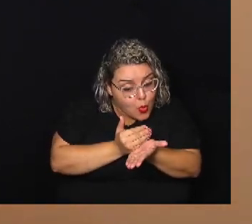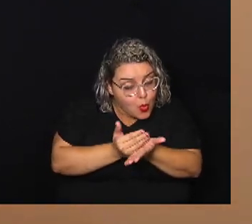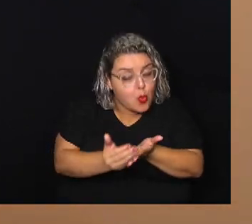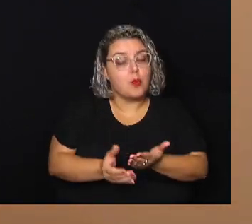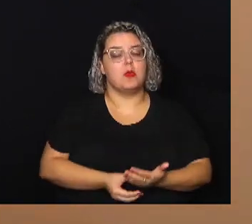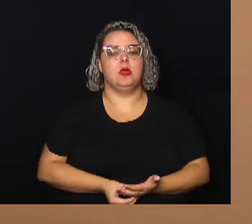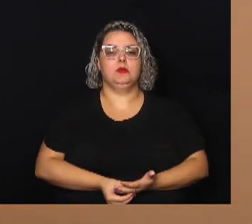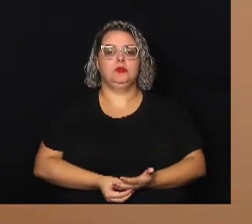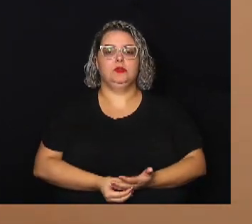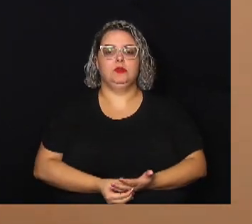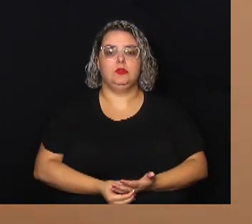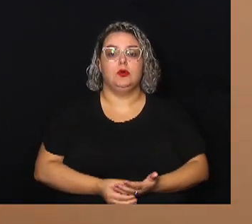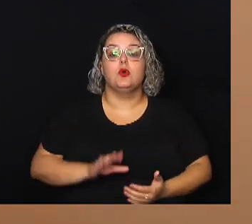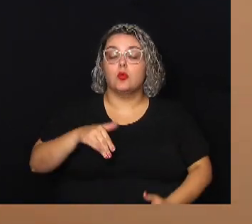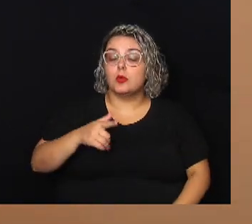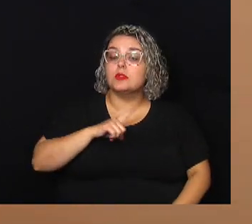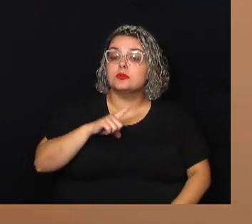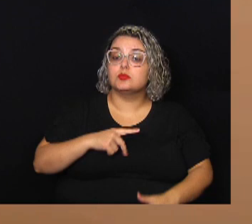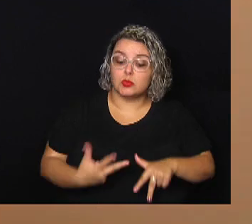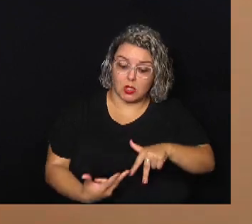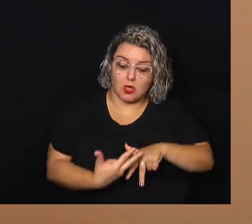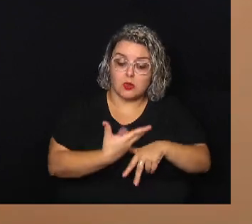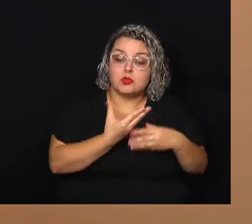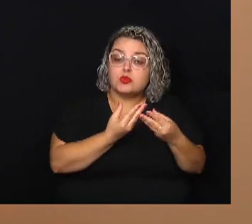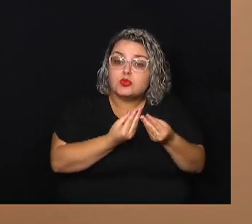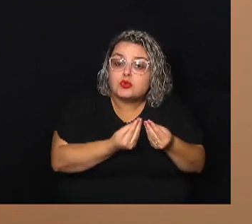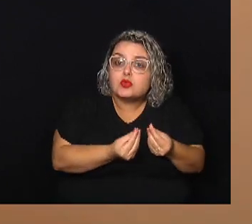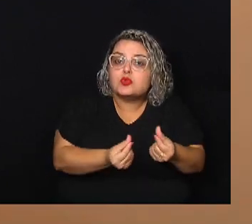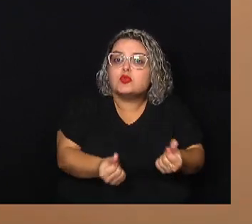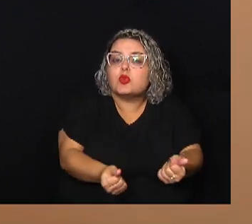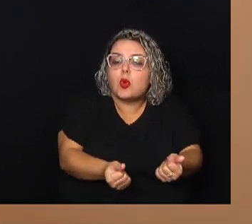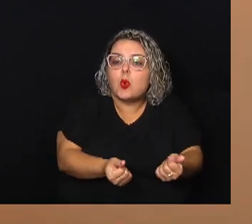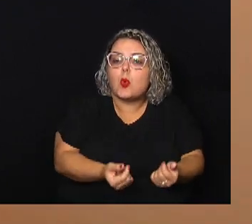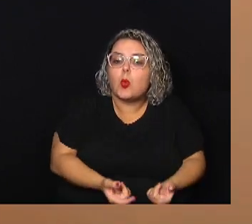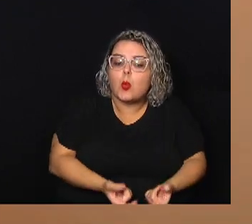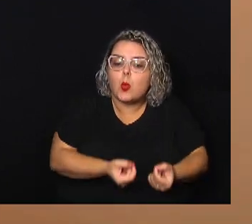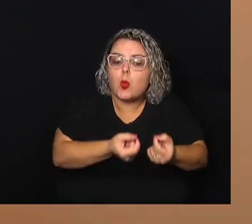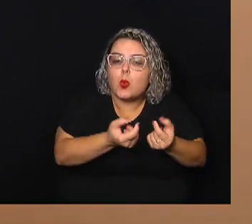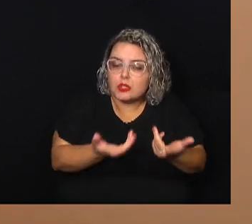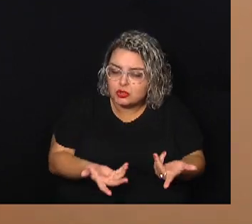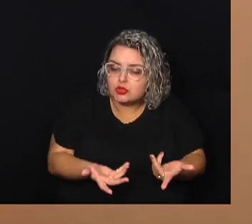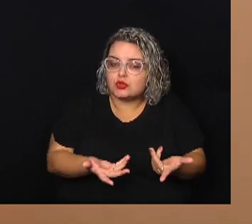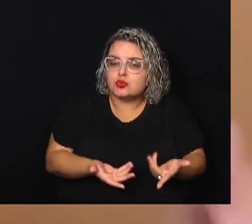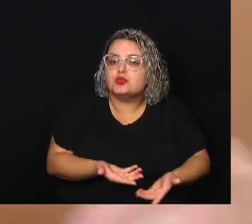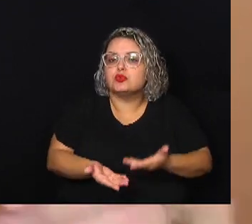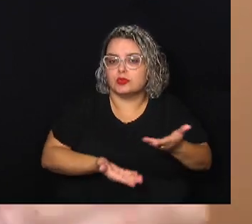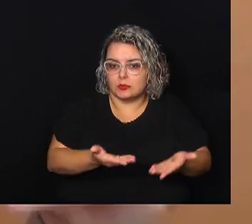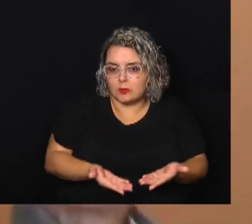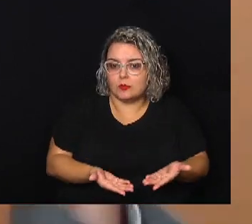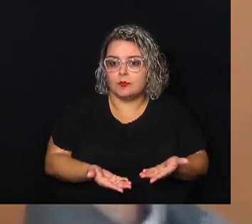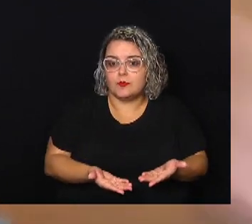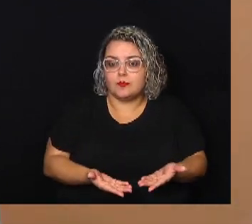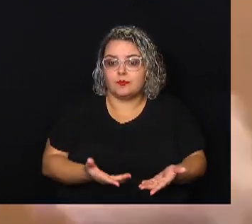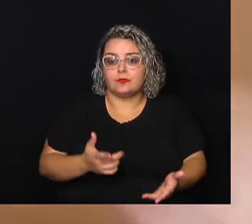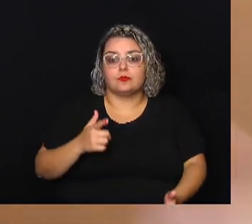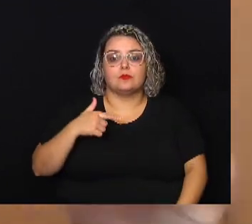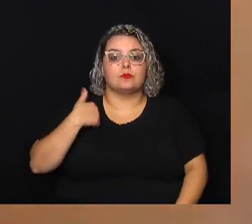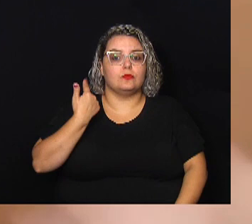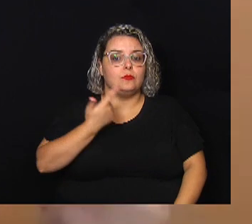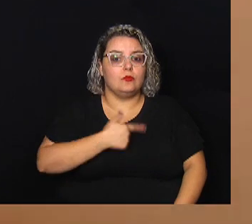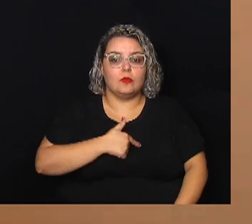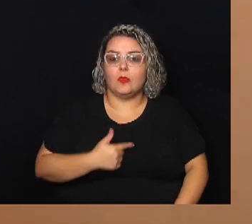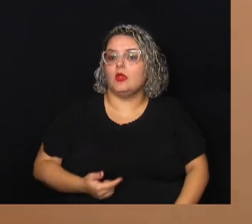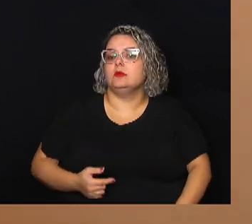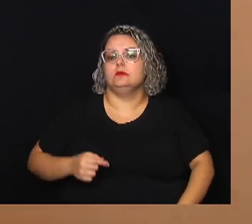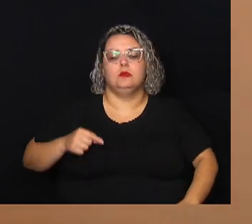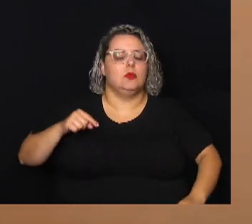precoce, onde nós temos a cirurgia oncológica de qualidade como uma pedra fundamental do tratamento, e nós aumentamos muito, muito,